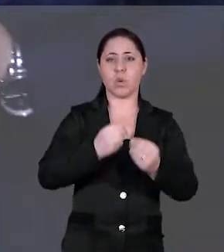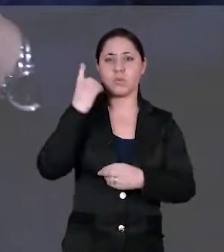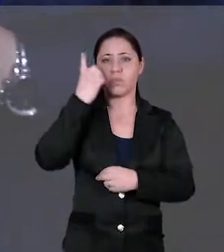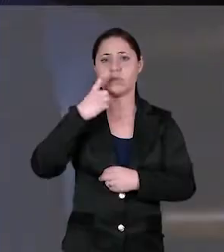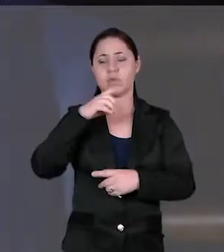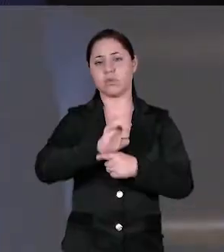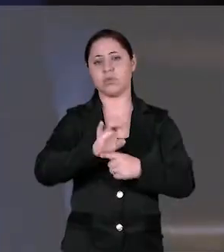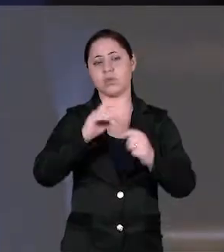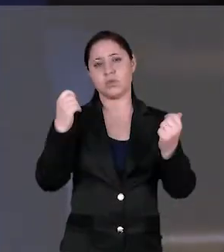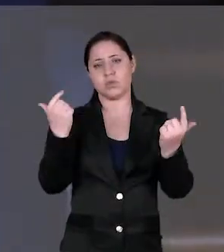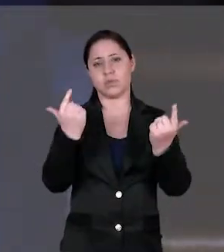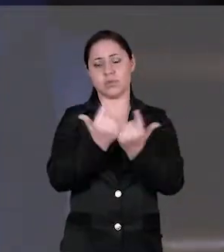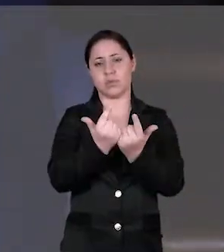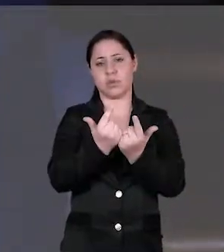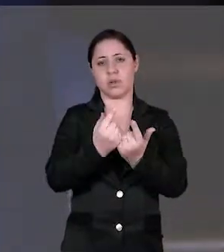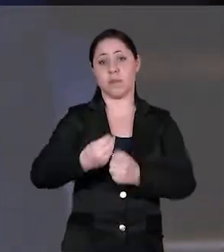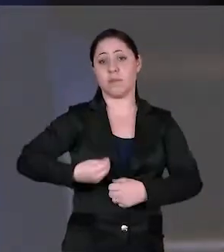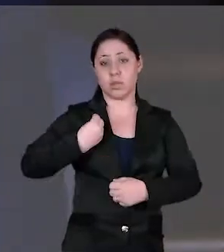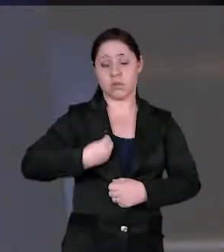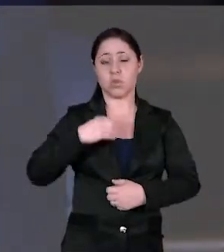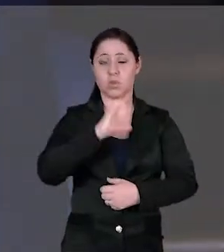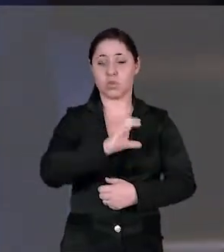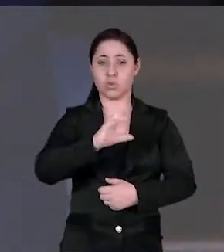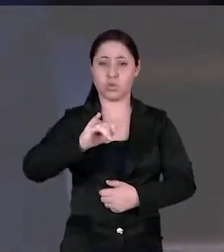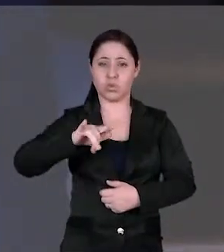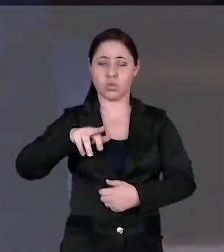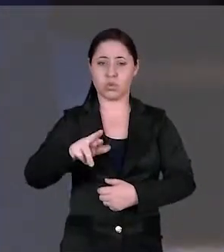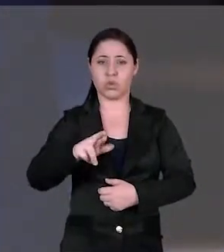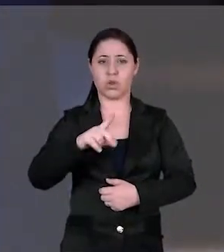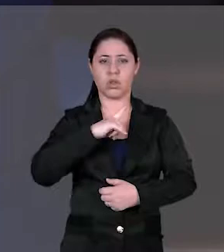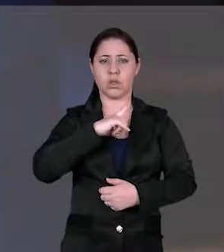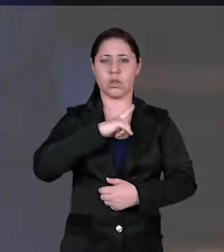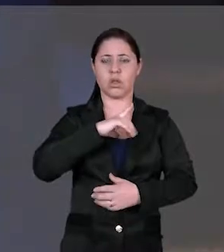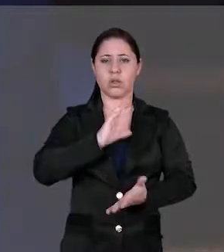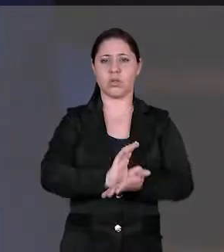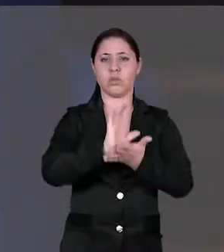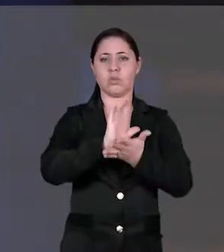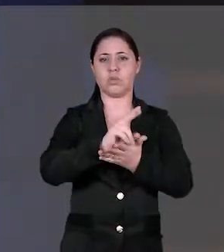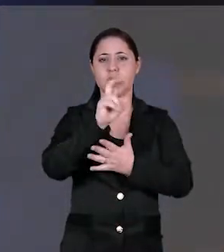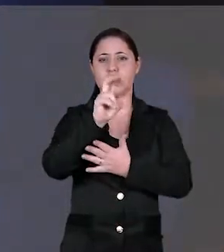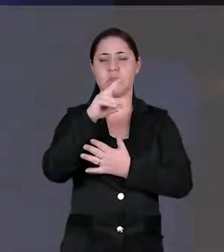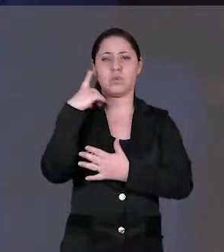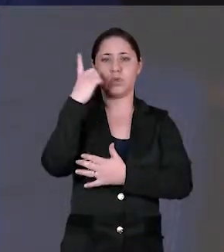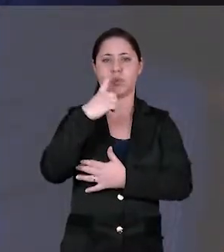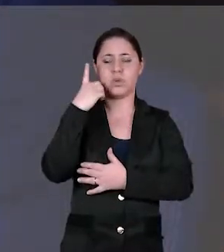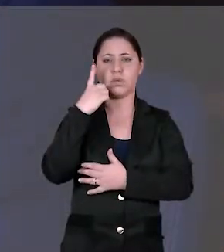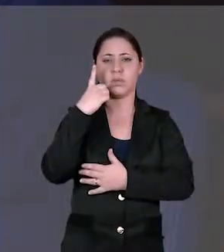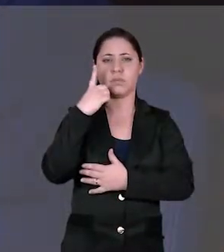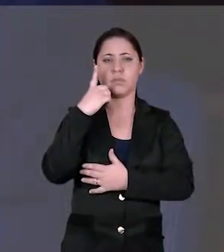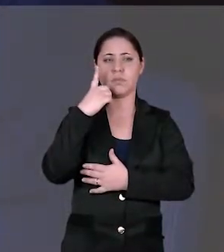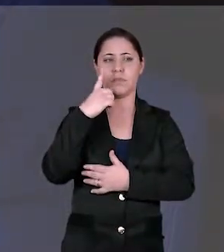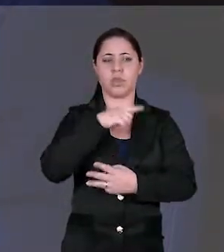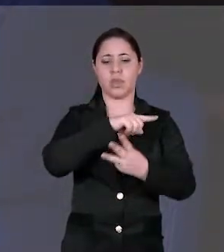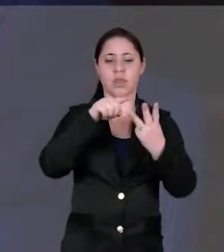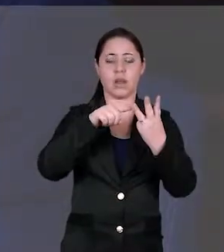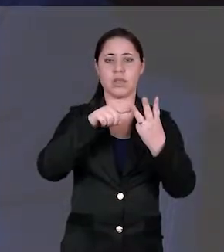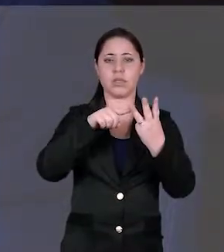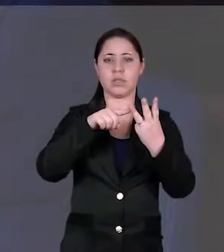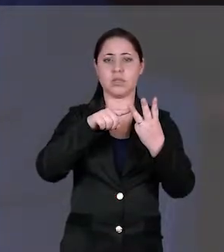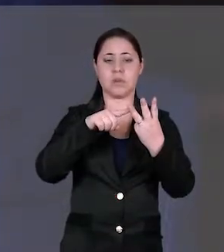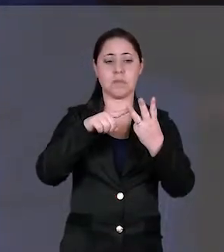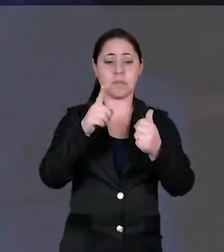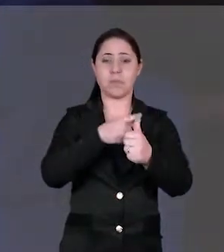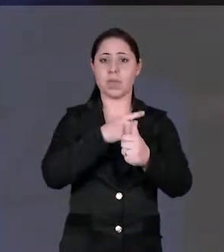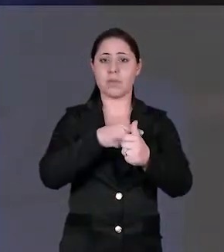primeira vez aqui como parlamentar na Assembleia Legislativa e fazendo parte da Comissão de Constituição e Justiça. Nós temos, na comissão que é formada por